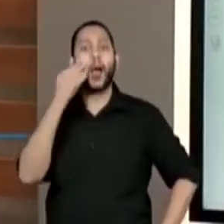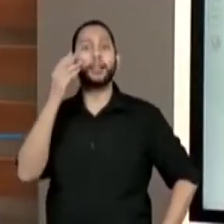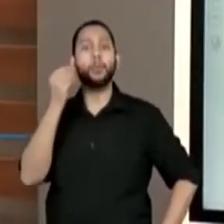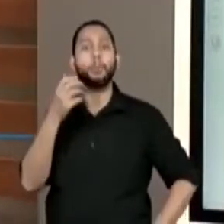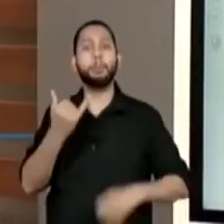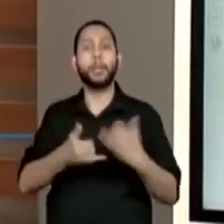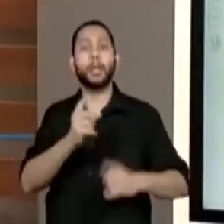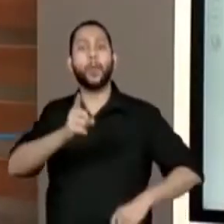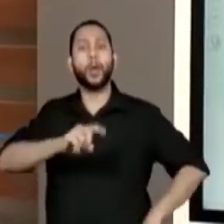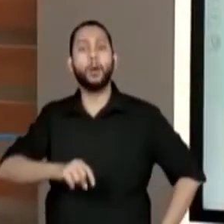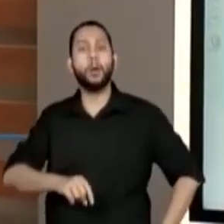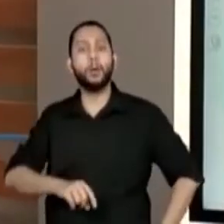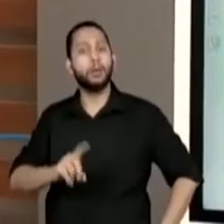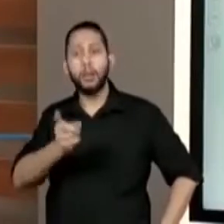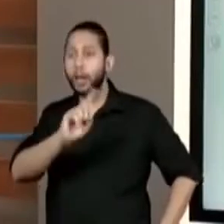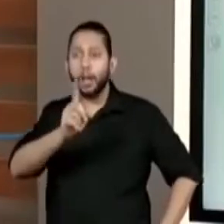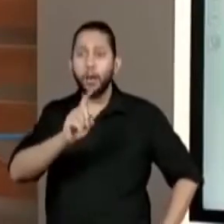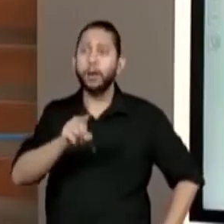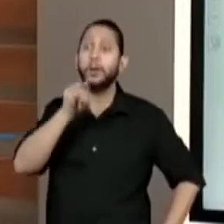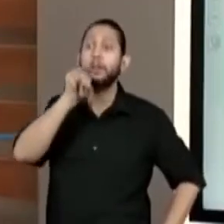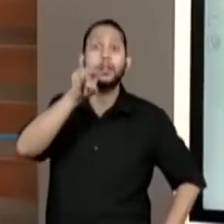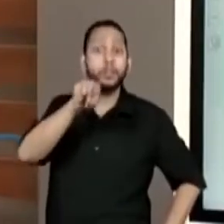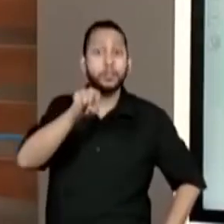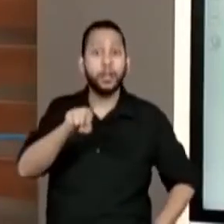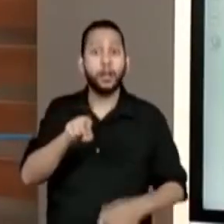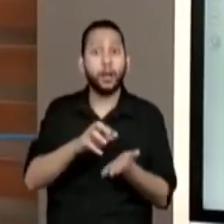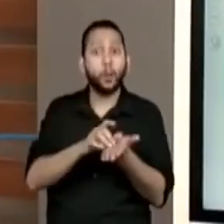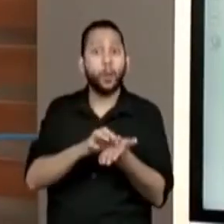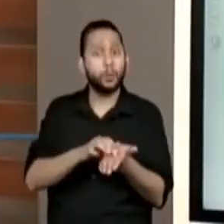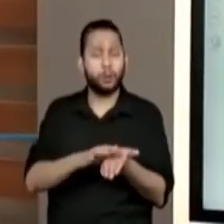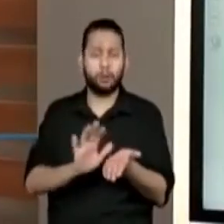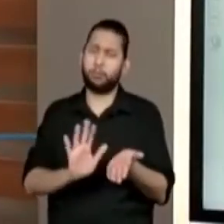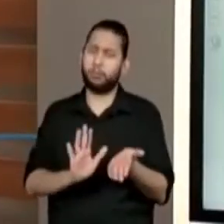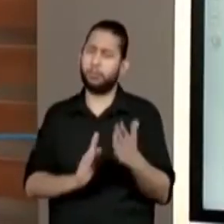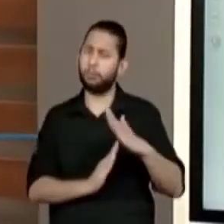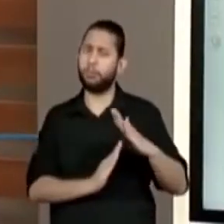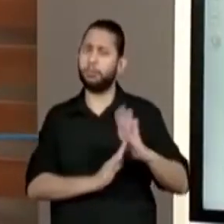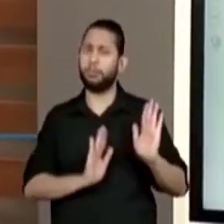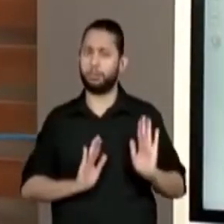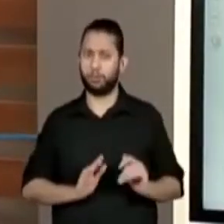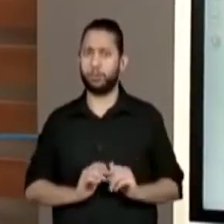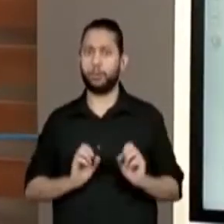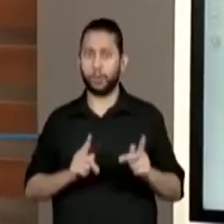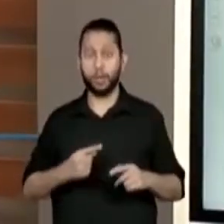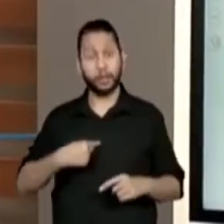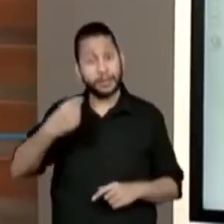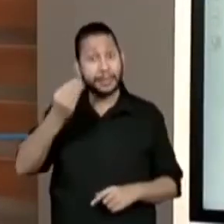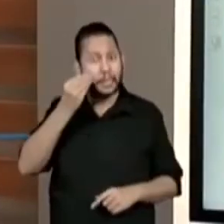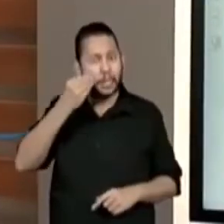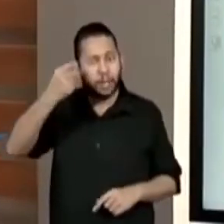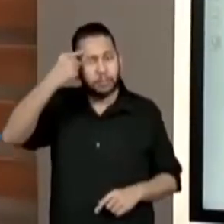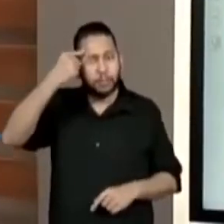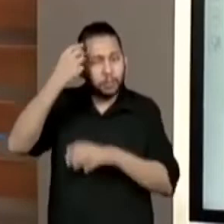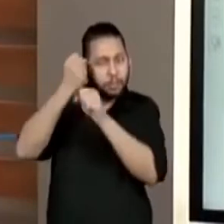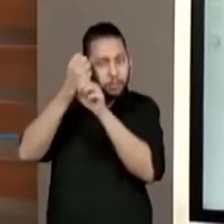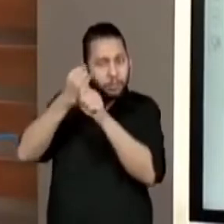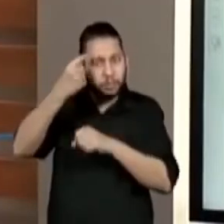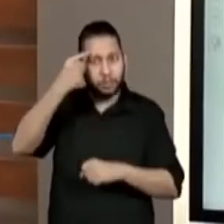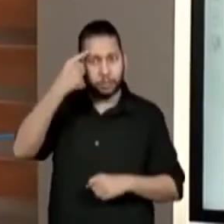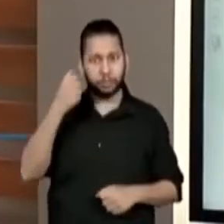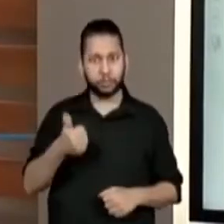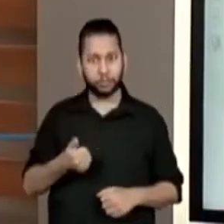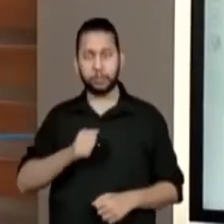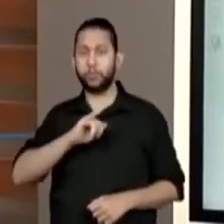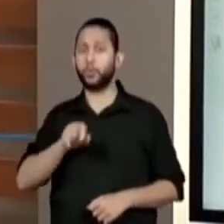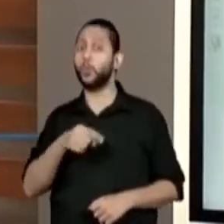e não é vai usar calculadora Você tá sabendo já Ana Beatriz o Arthur também cálculo mental tomar vamos lá João